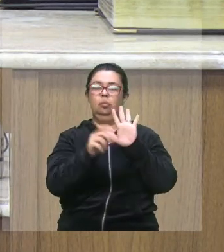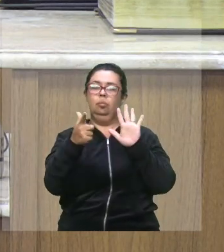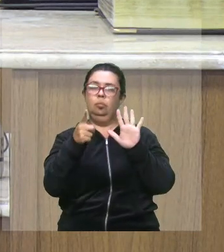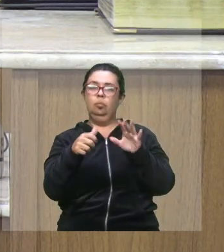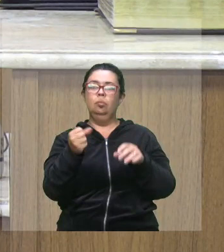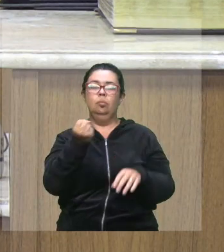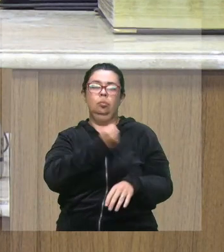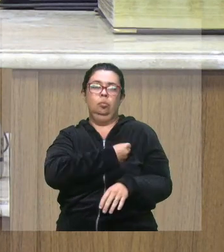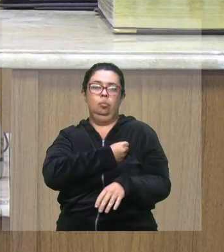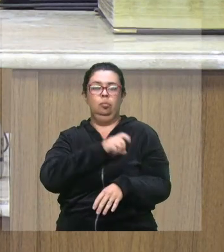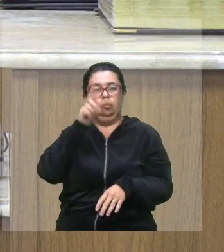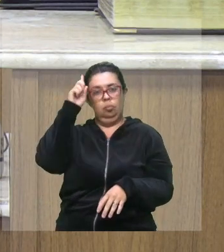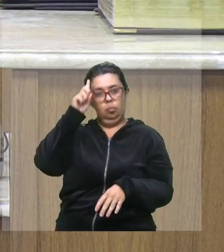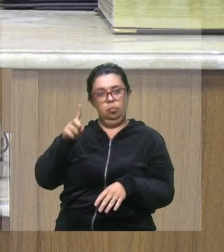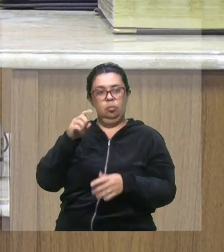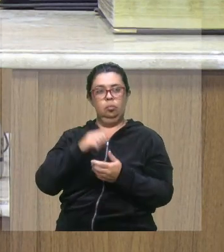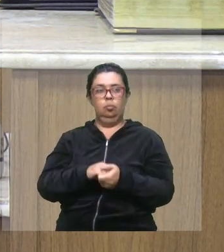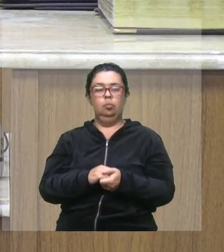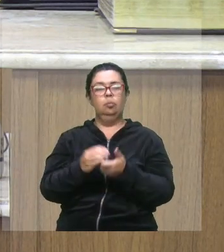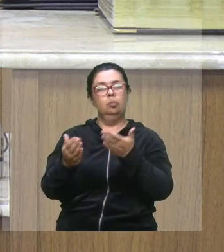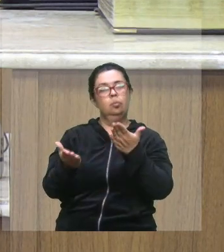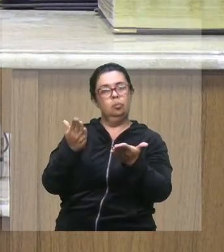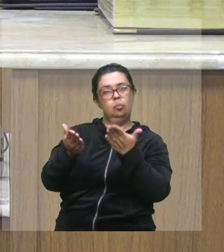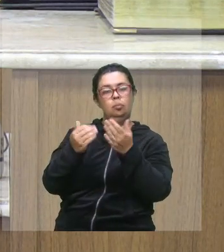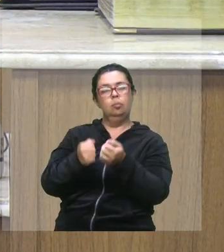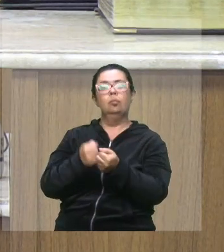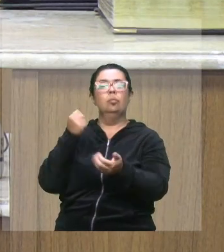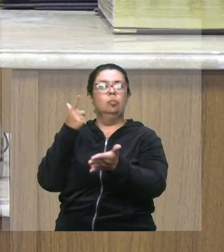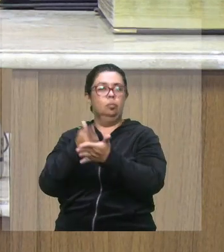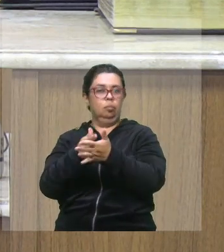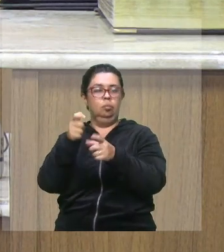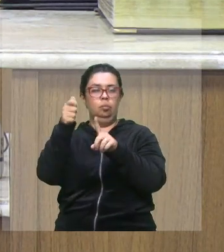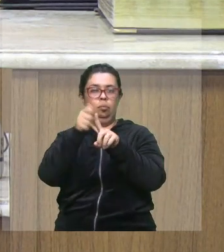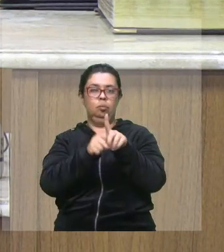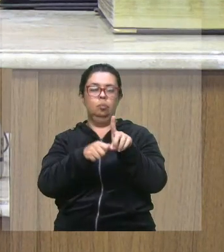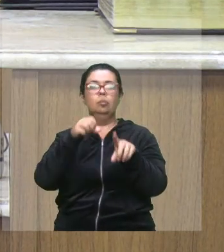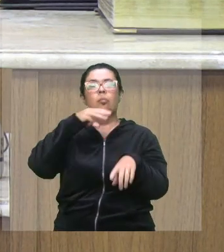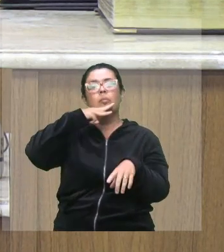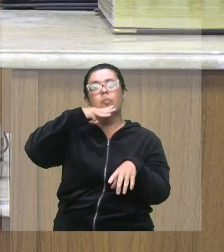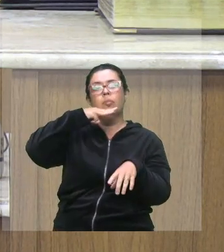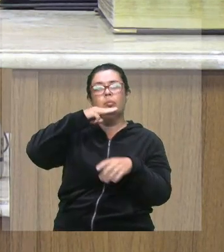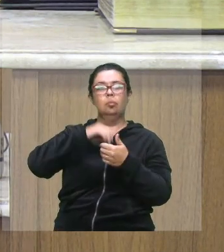Assis, que encaminha o balancete da despesa de março de